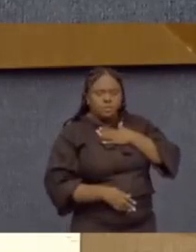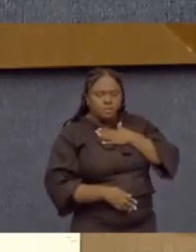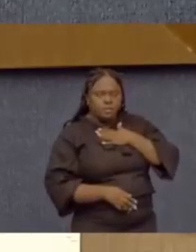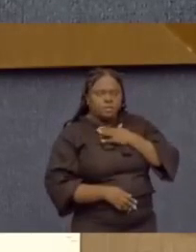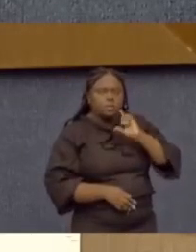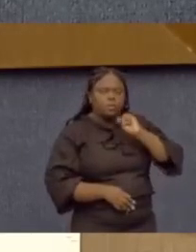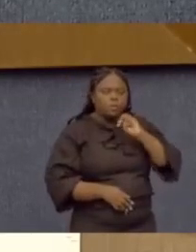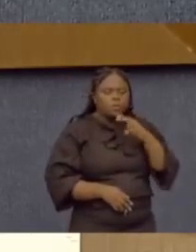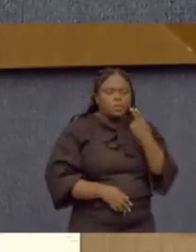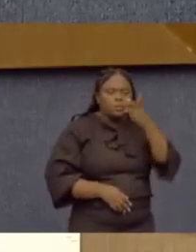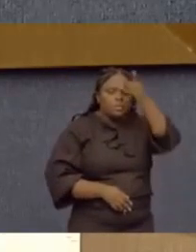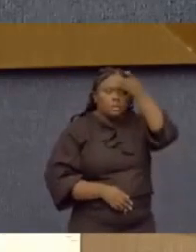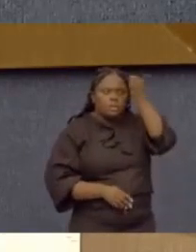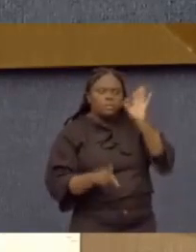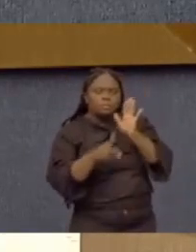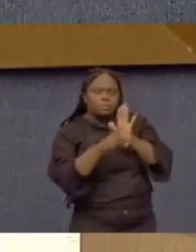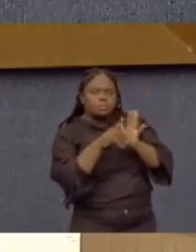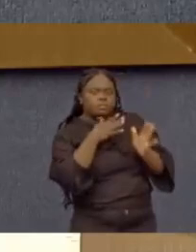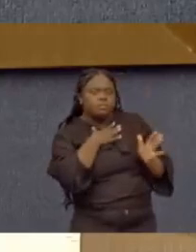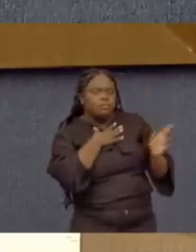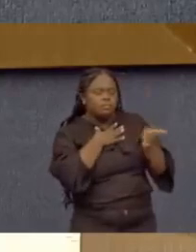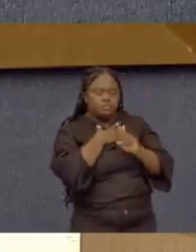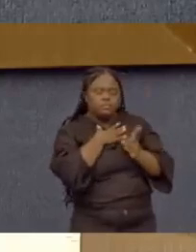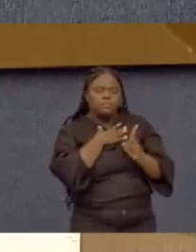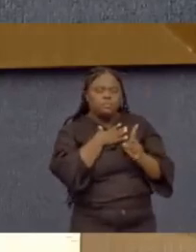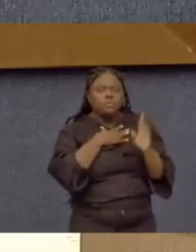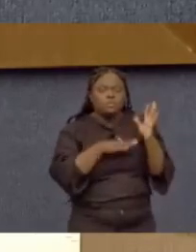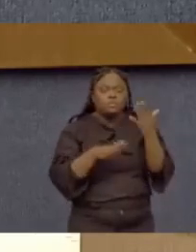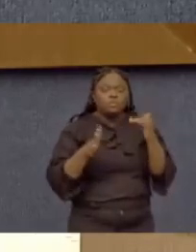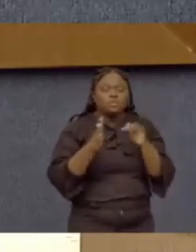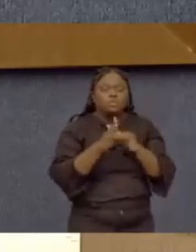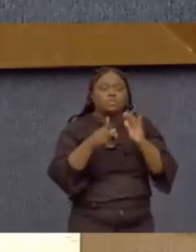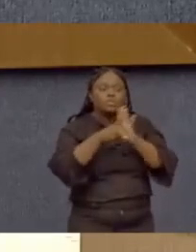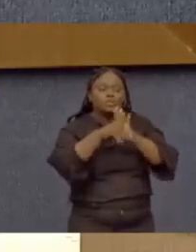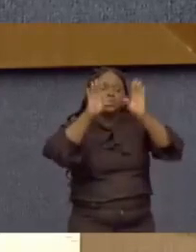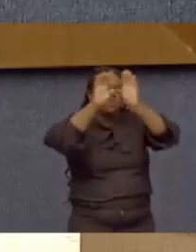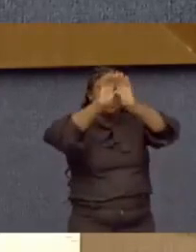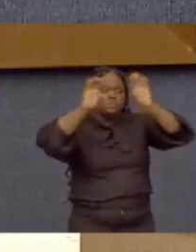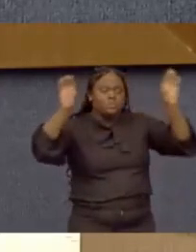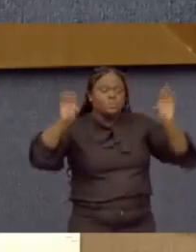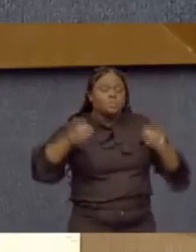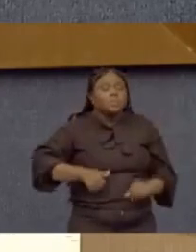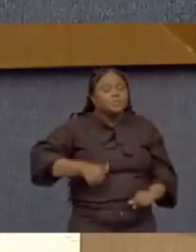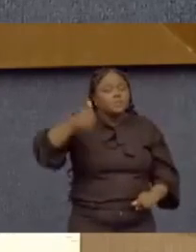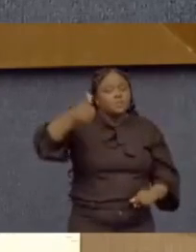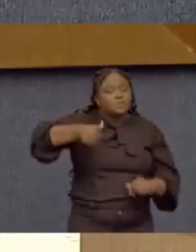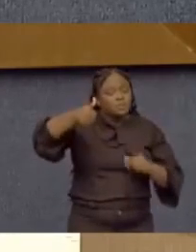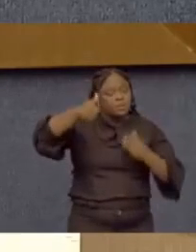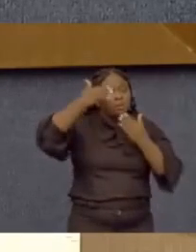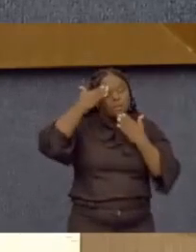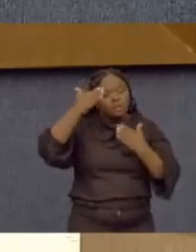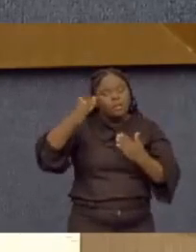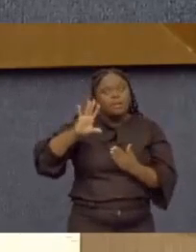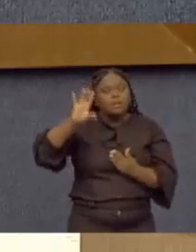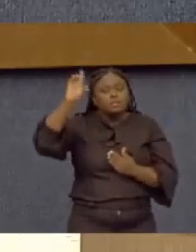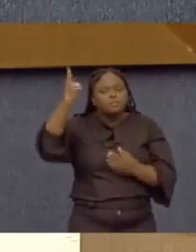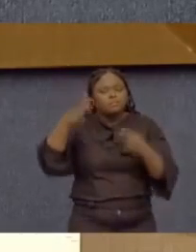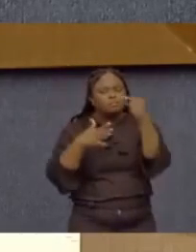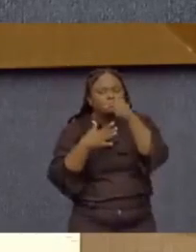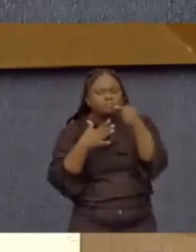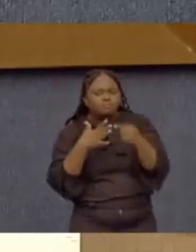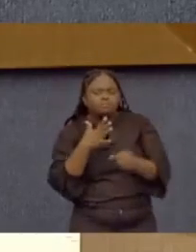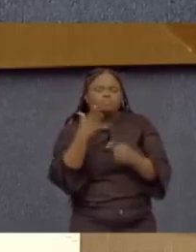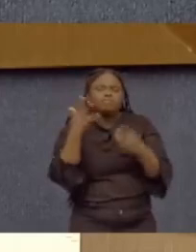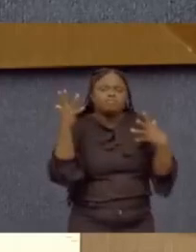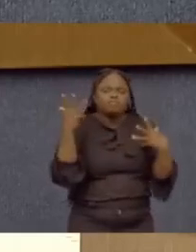ou ideias próprias, mas tudo veio do céu. Rendo então, em primeiro lugar, gratidão a Deus por tantas maravilhas